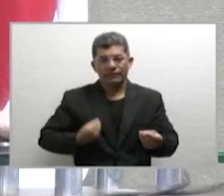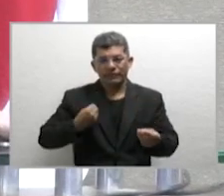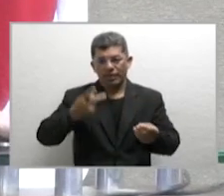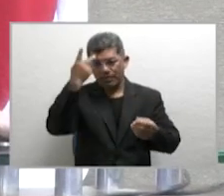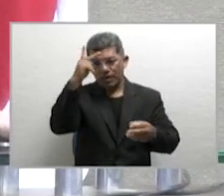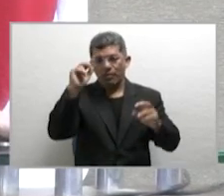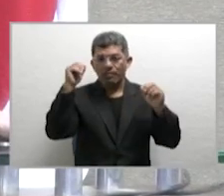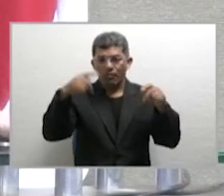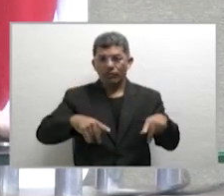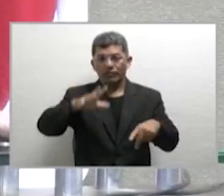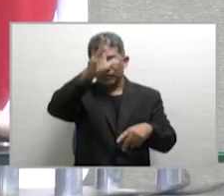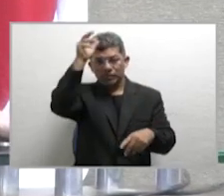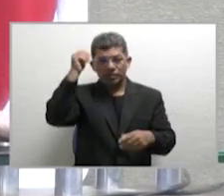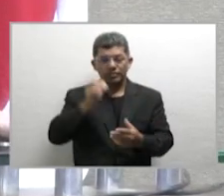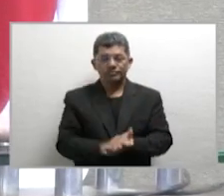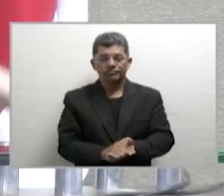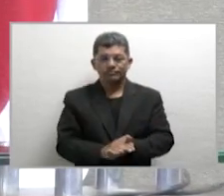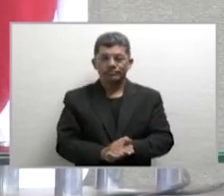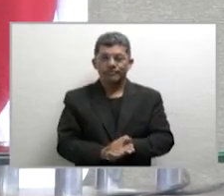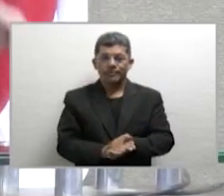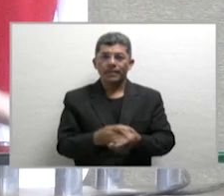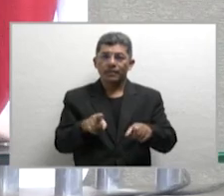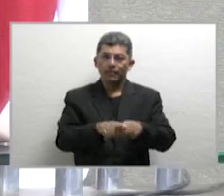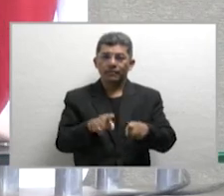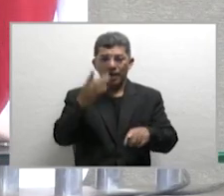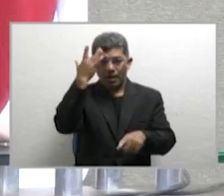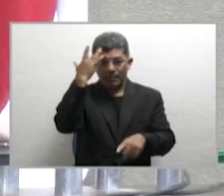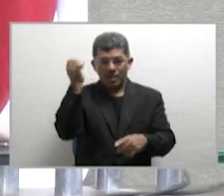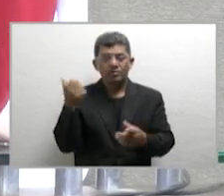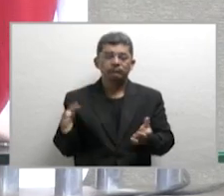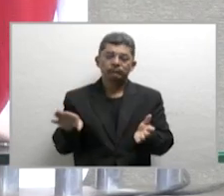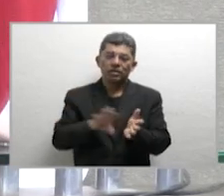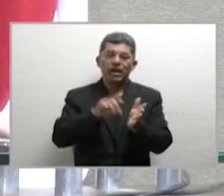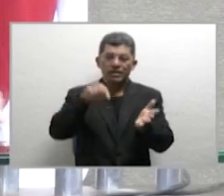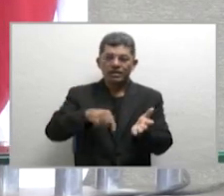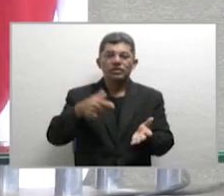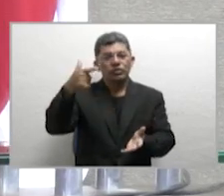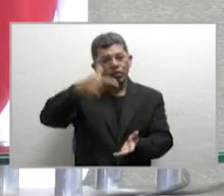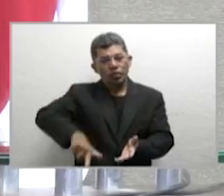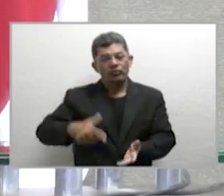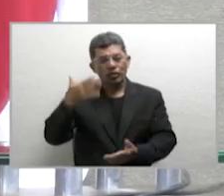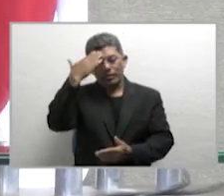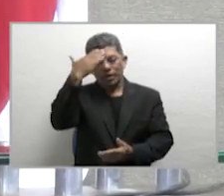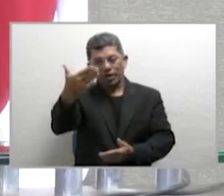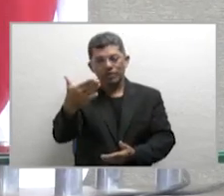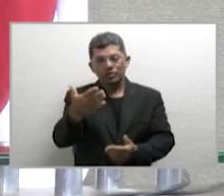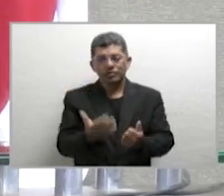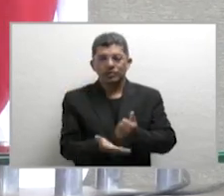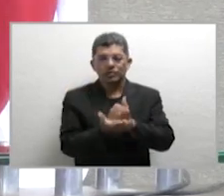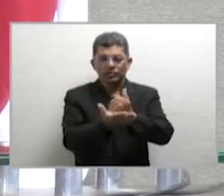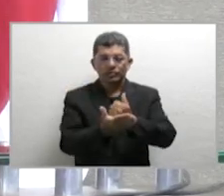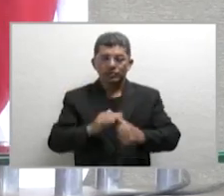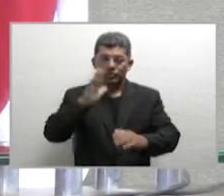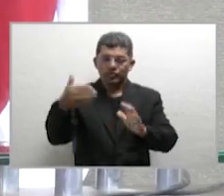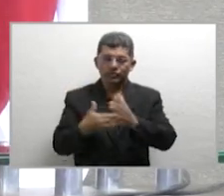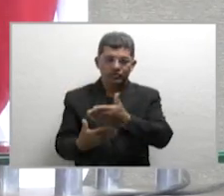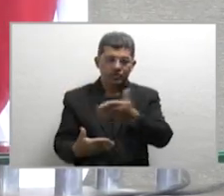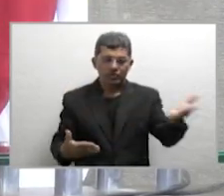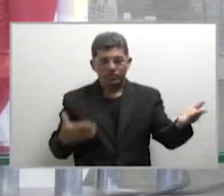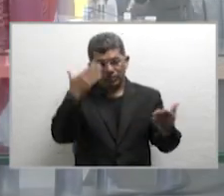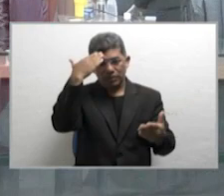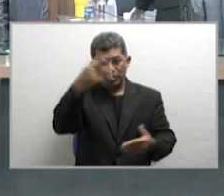estado do Amazonas. No mais, pessoal, amanhã estarei aqui de novo. Obrigado. É isso que eu queria contribuir com todos vocês. Obrigado,